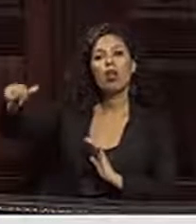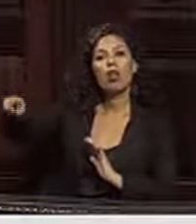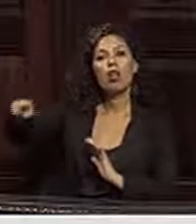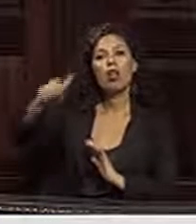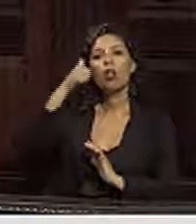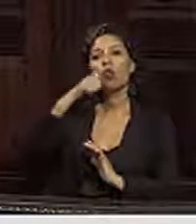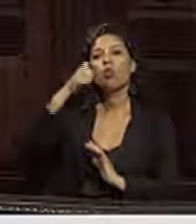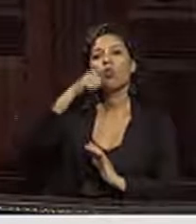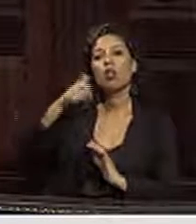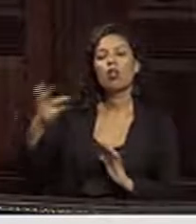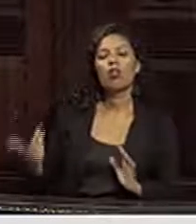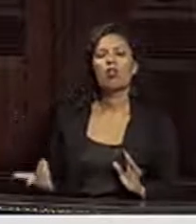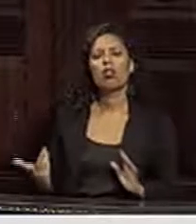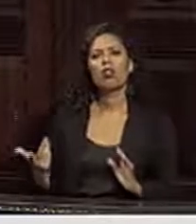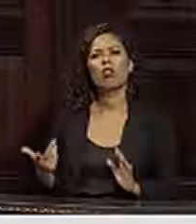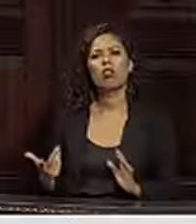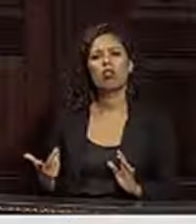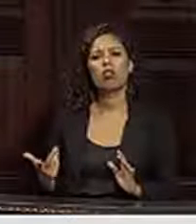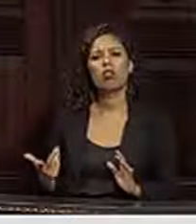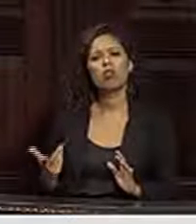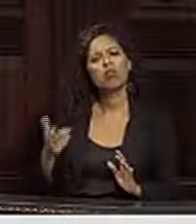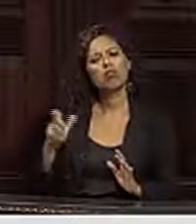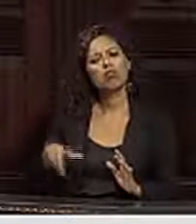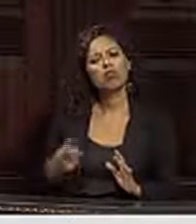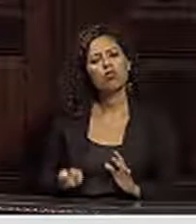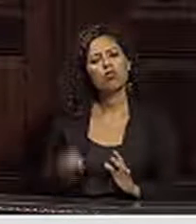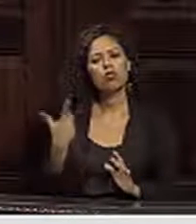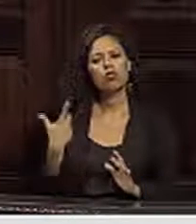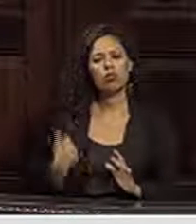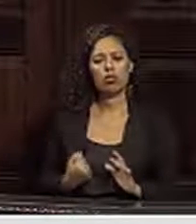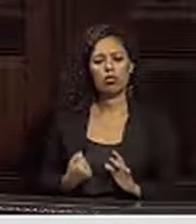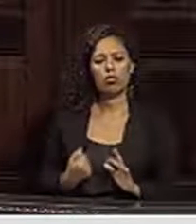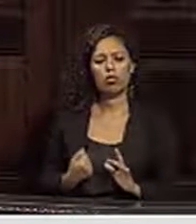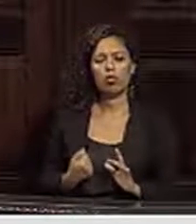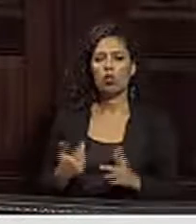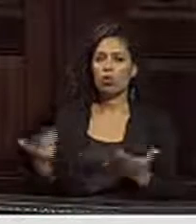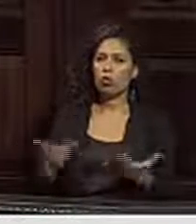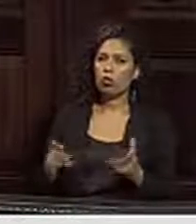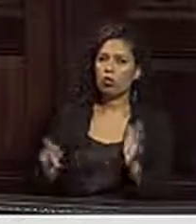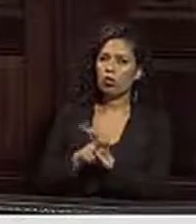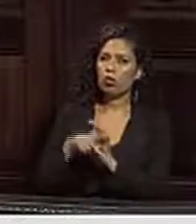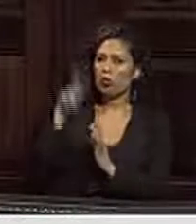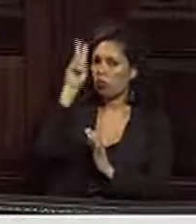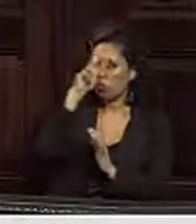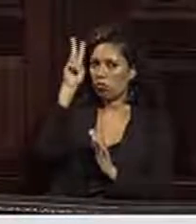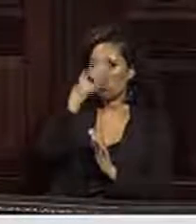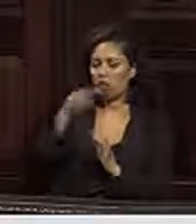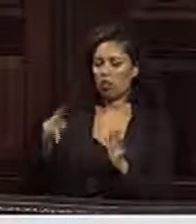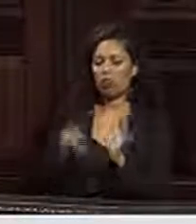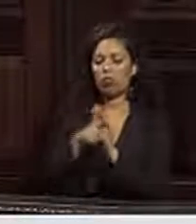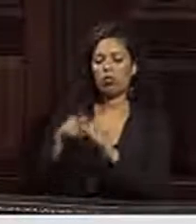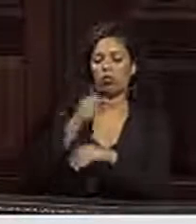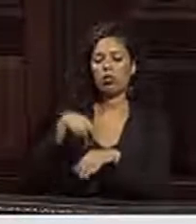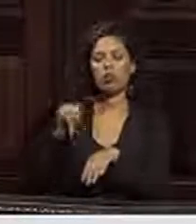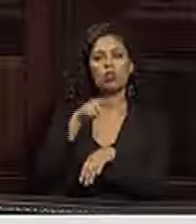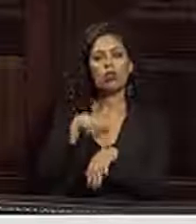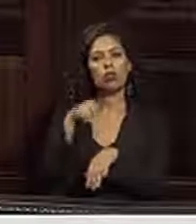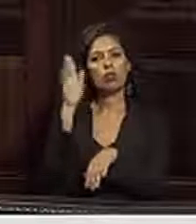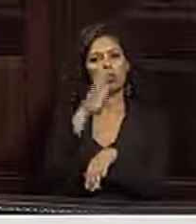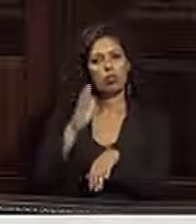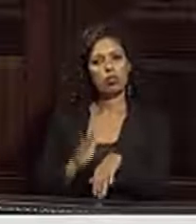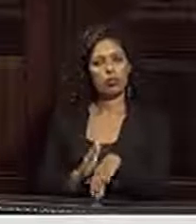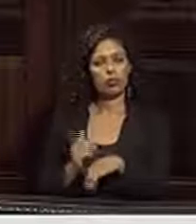é colocado. Então, esse momento histórico é importante para a gente delimitar o nosso